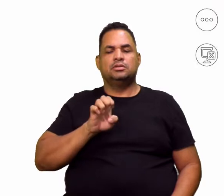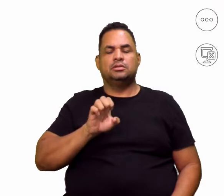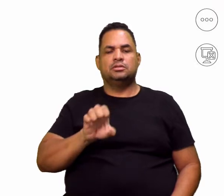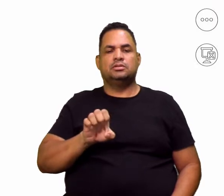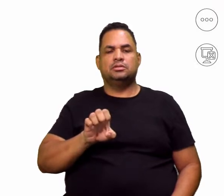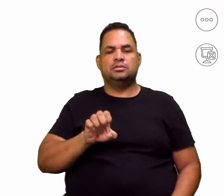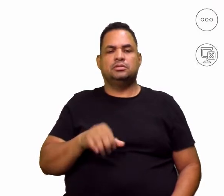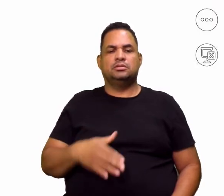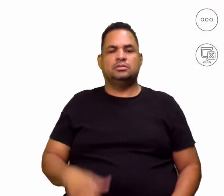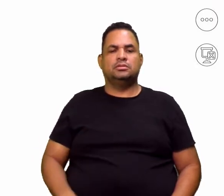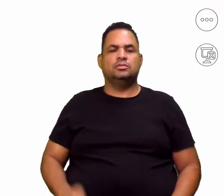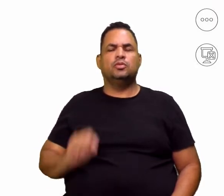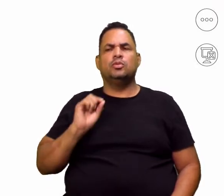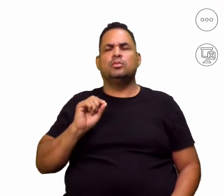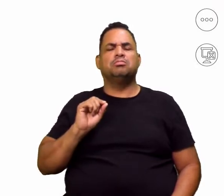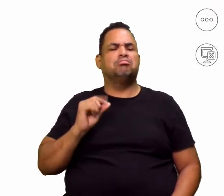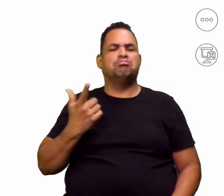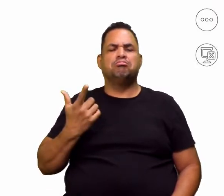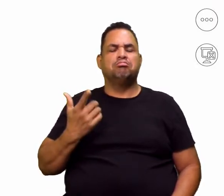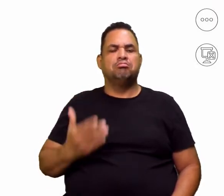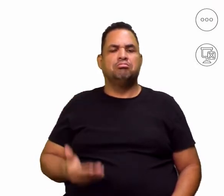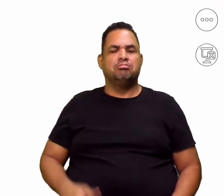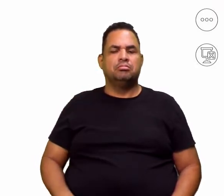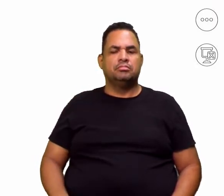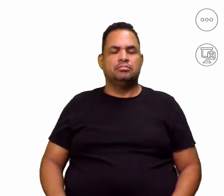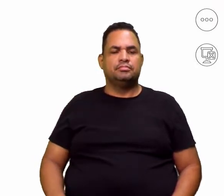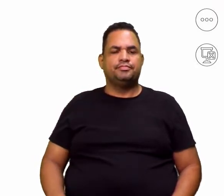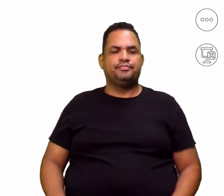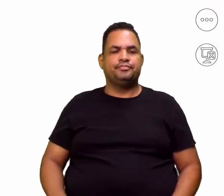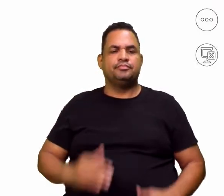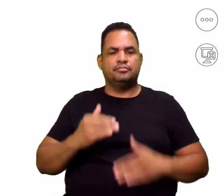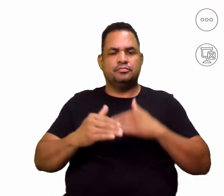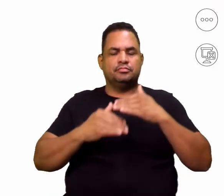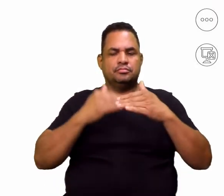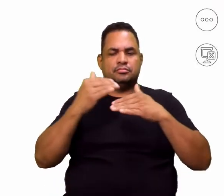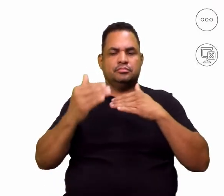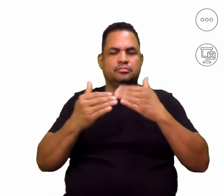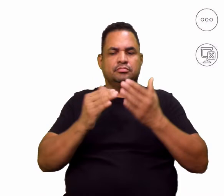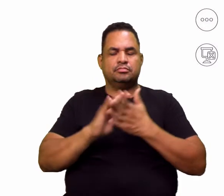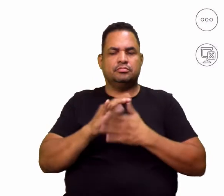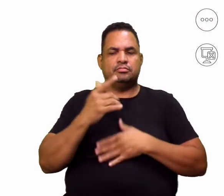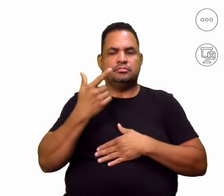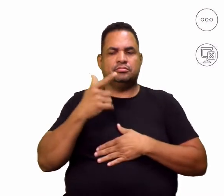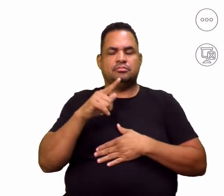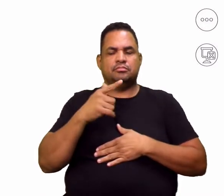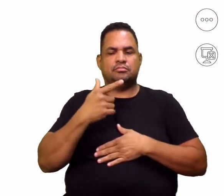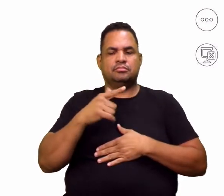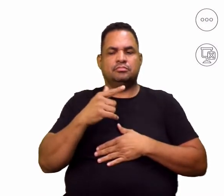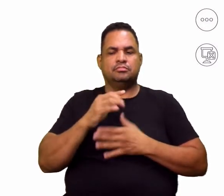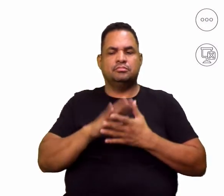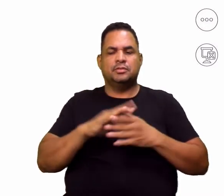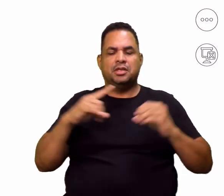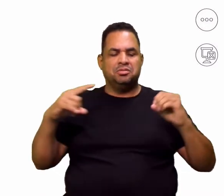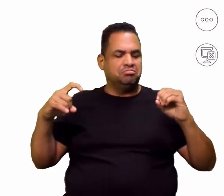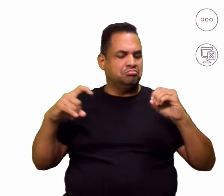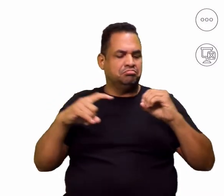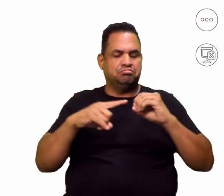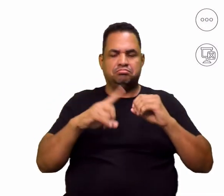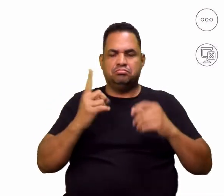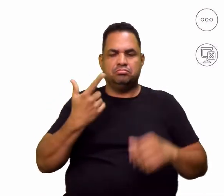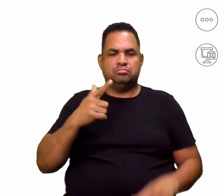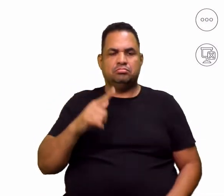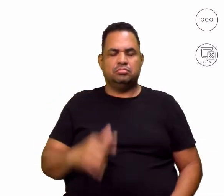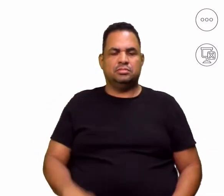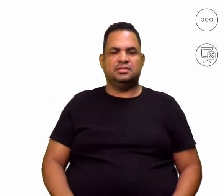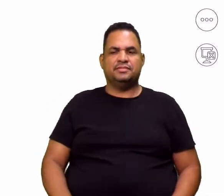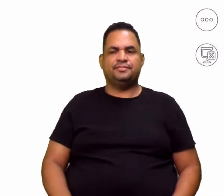partenogênese. Gente, o que é essa partenogênese? É um desenvolvimento onde não ocorre a fecundação.